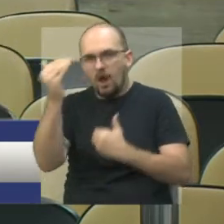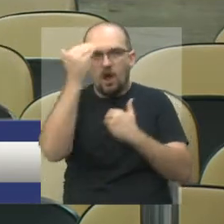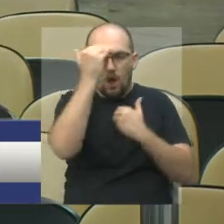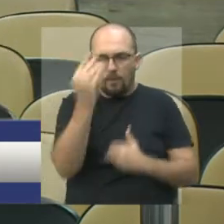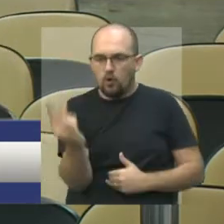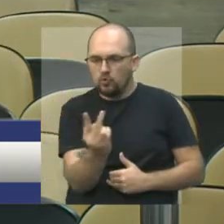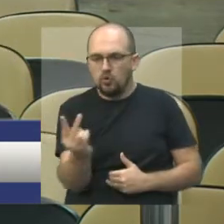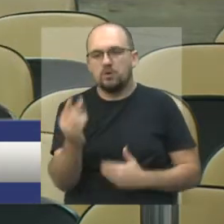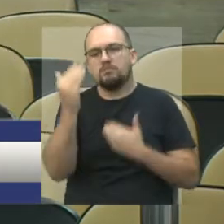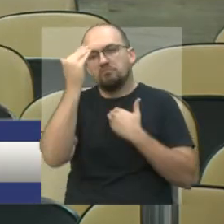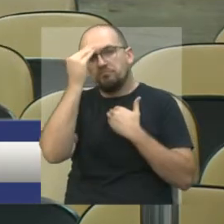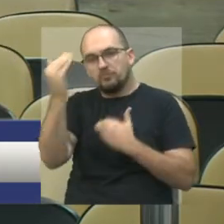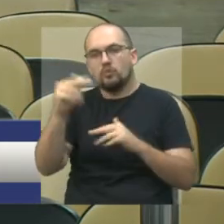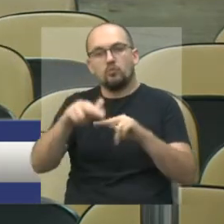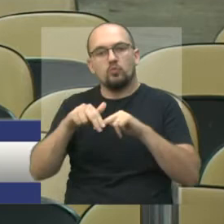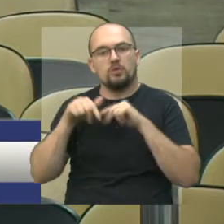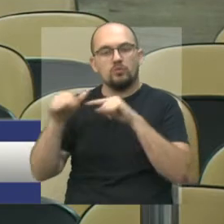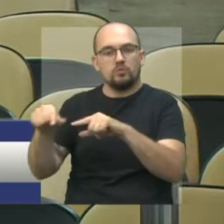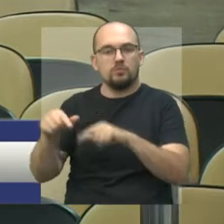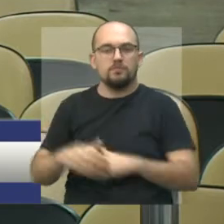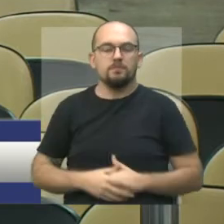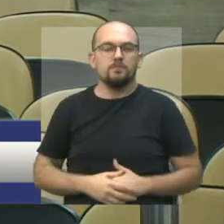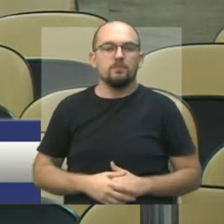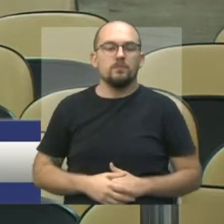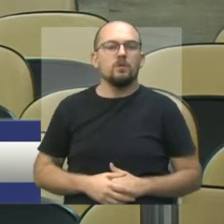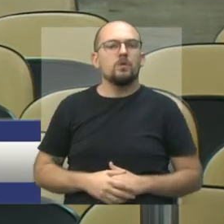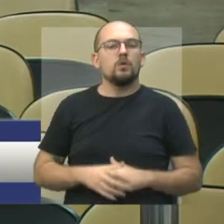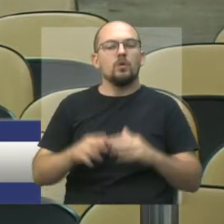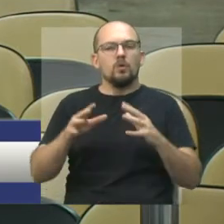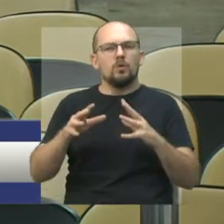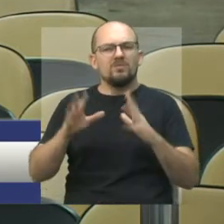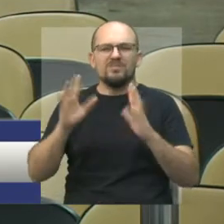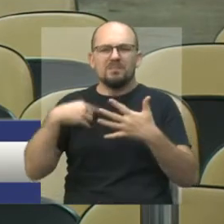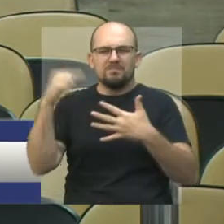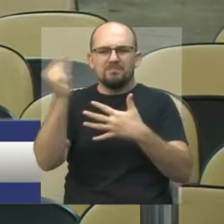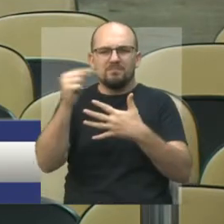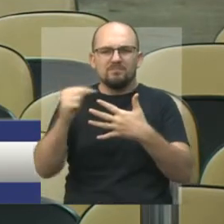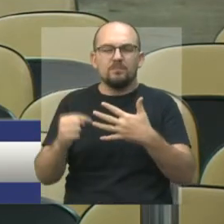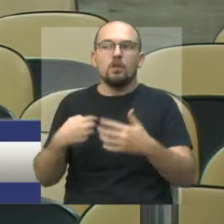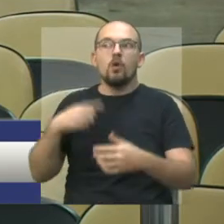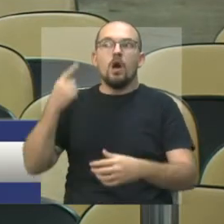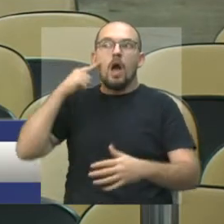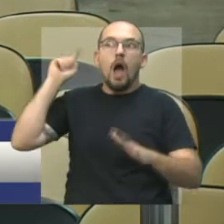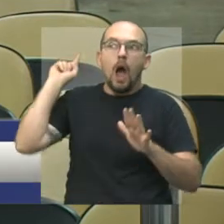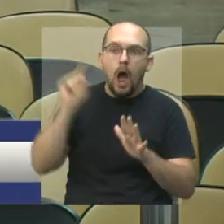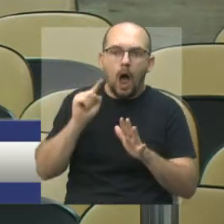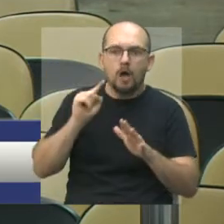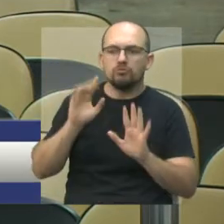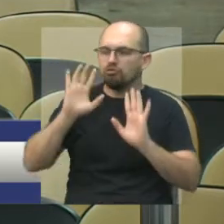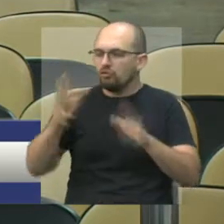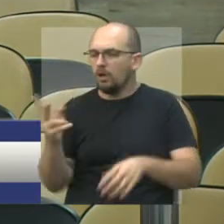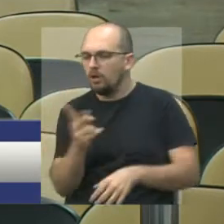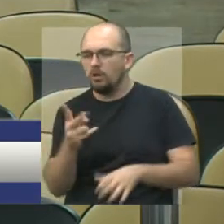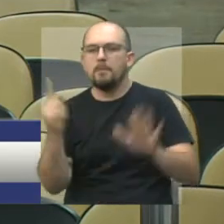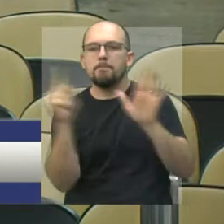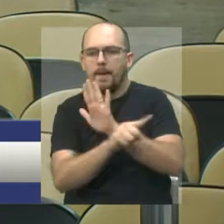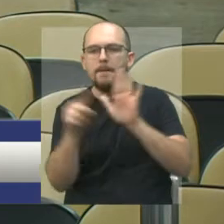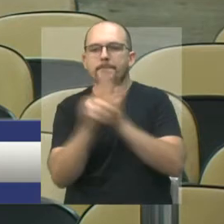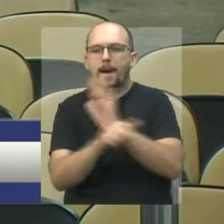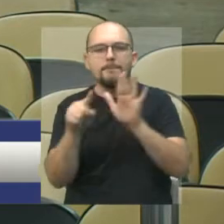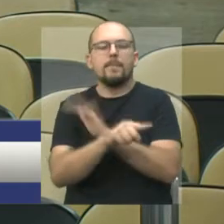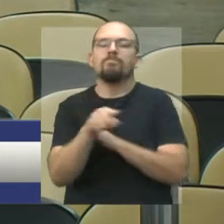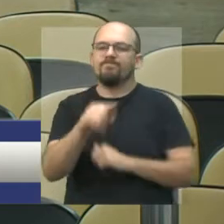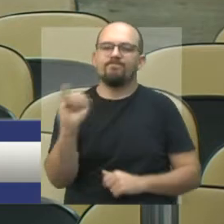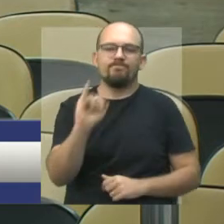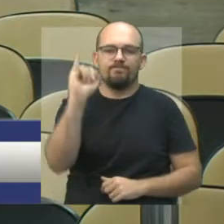meu agradecimento por isso. Tanto é que várias questões que eu iria levantar, vocês levantaram, e ficou muito